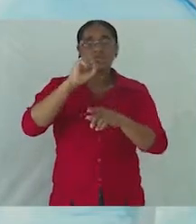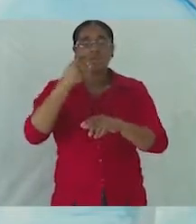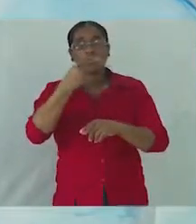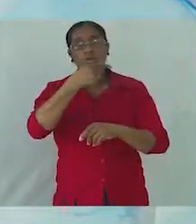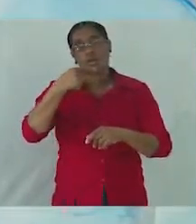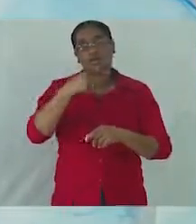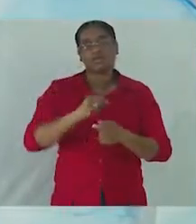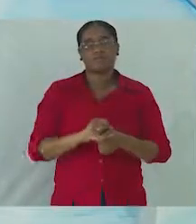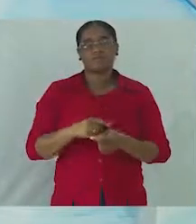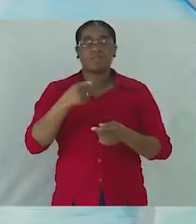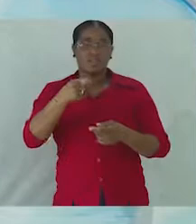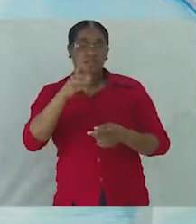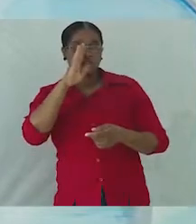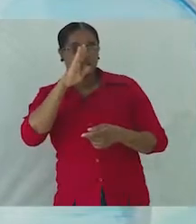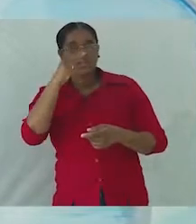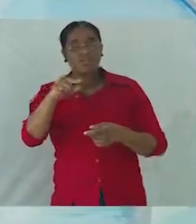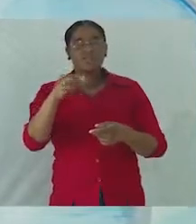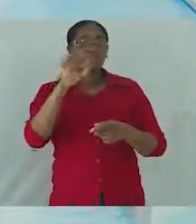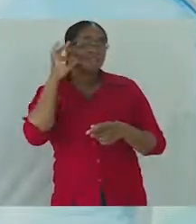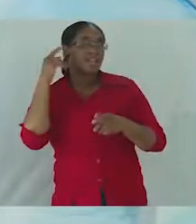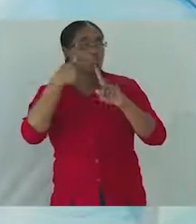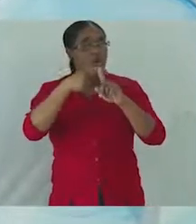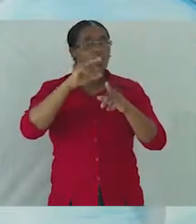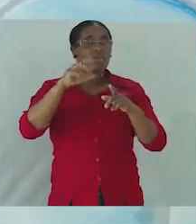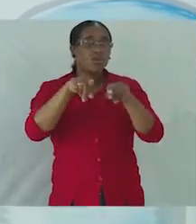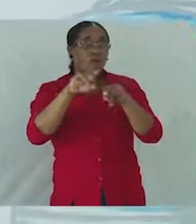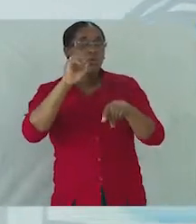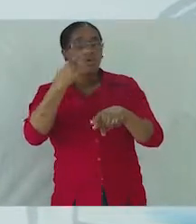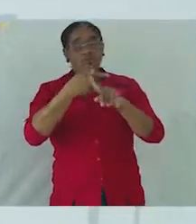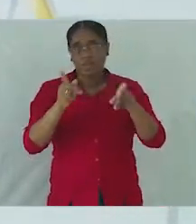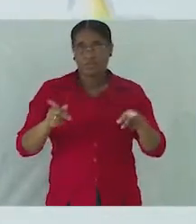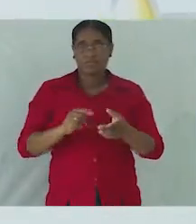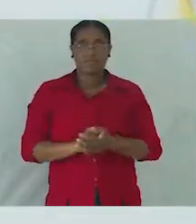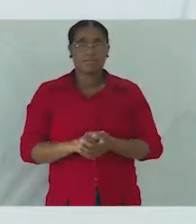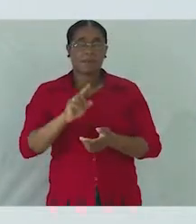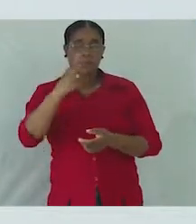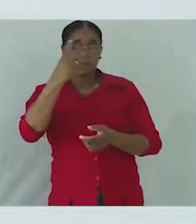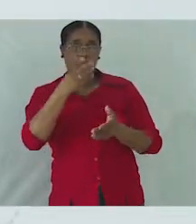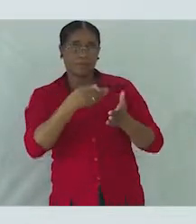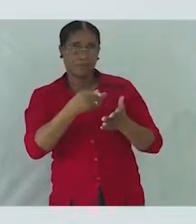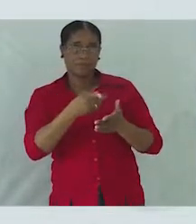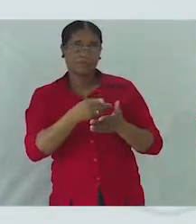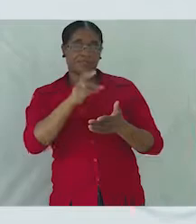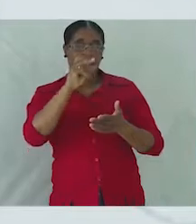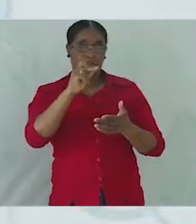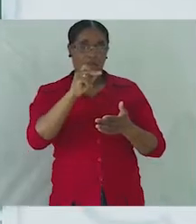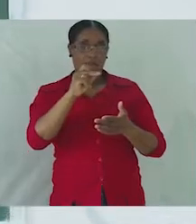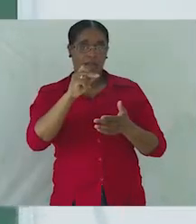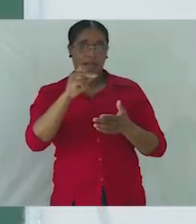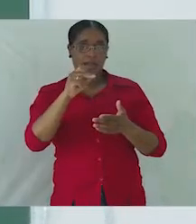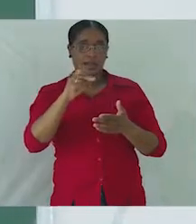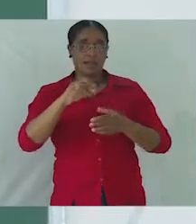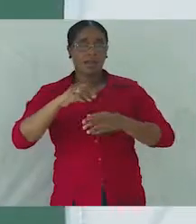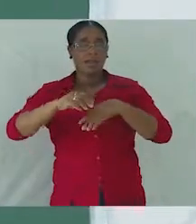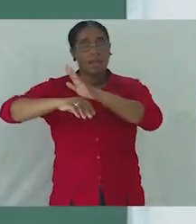negativos. Bom, e se tiverem sinais iguais ou diferentes? Bom, primeiro caso. A maior que